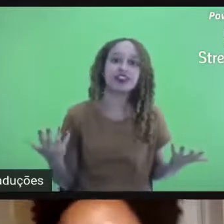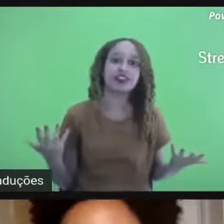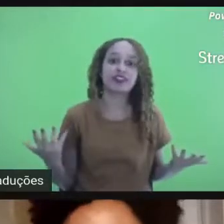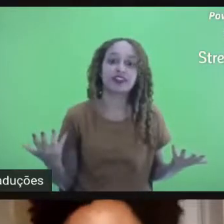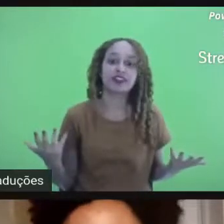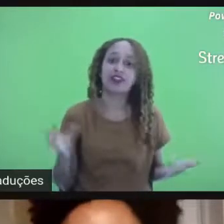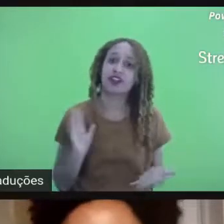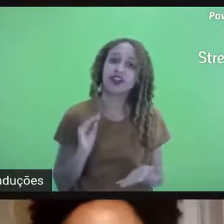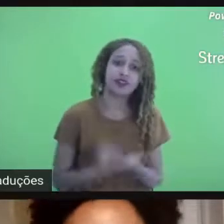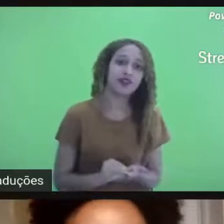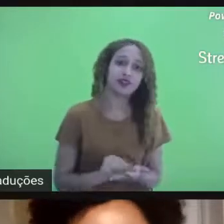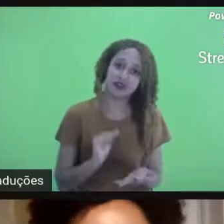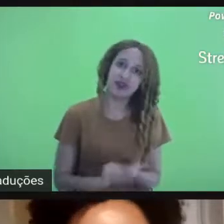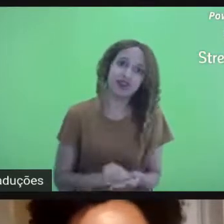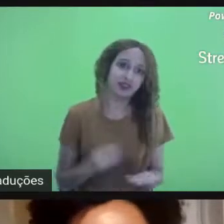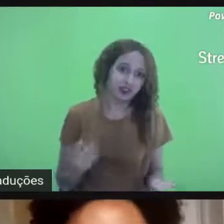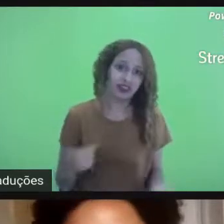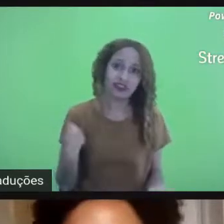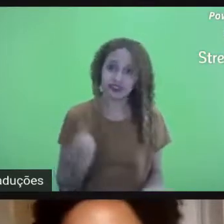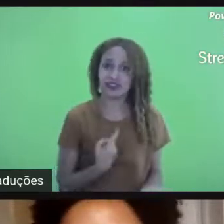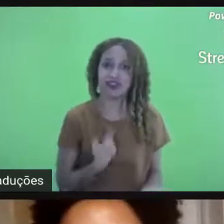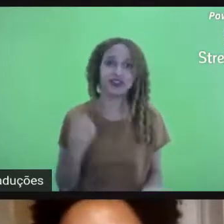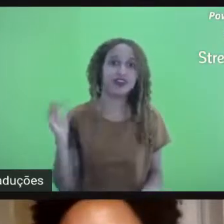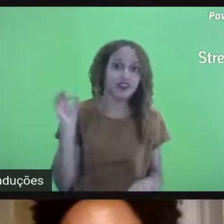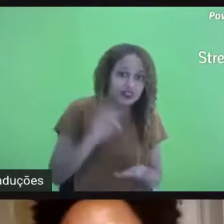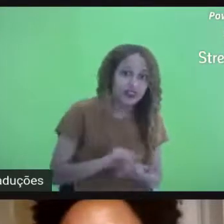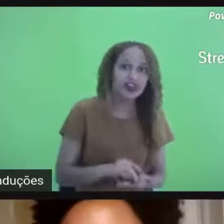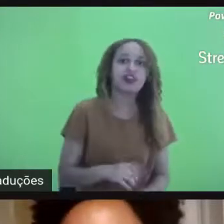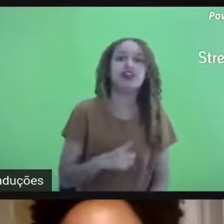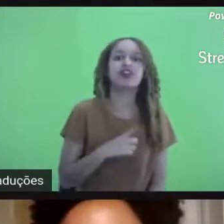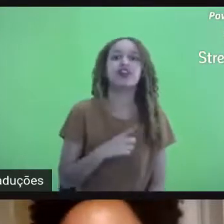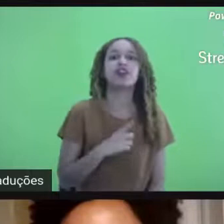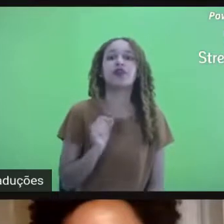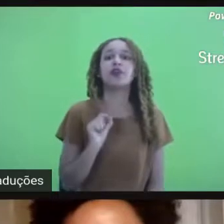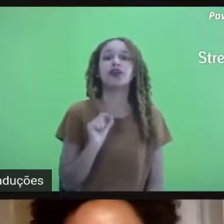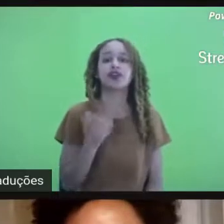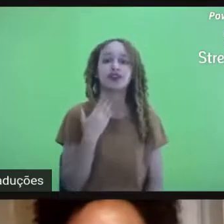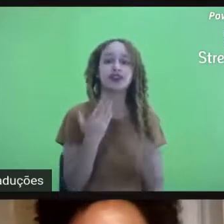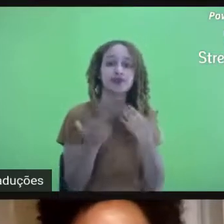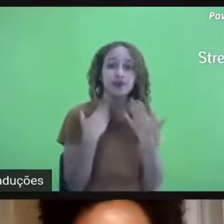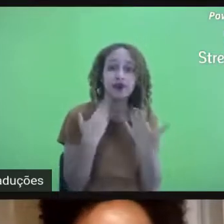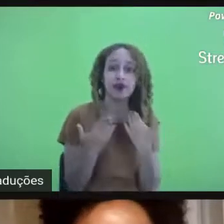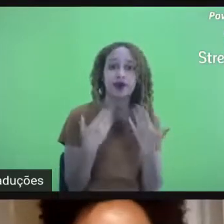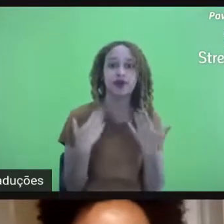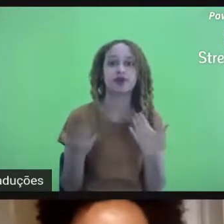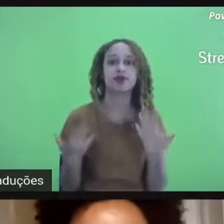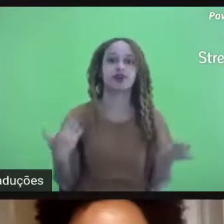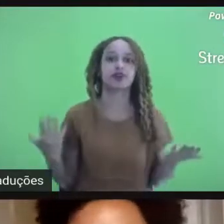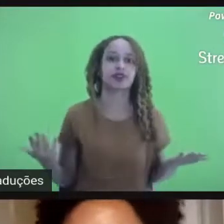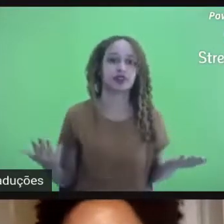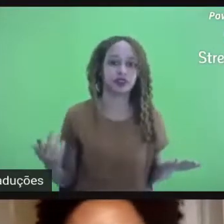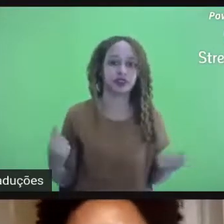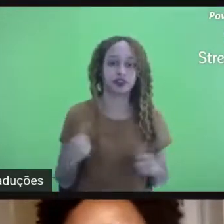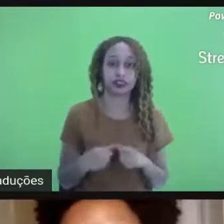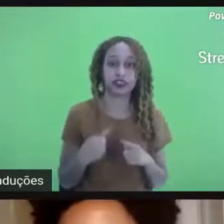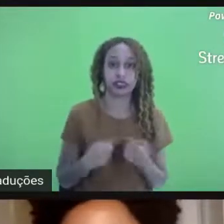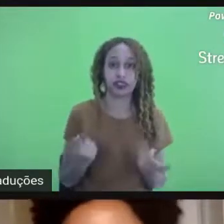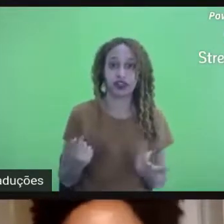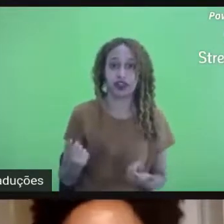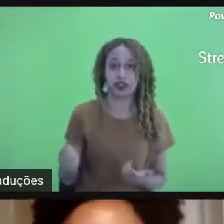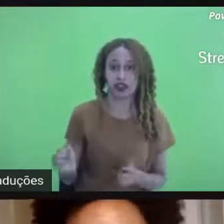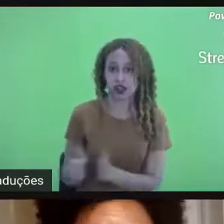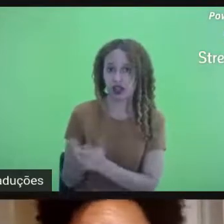que falta ainda, a gente realmente ter esse debate, né? Porque a periferia, ela